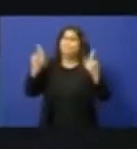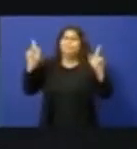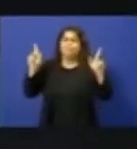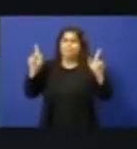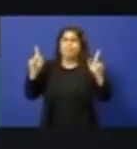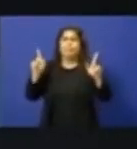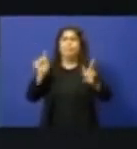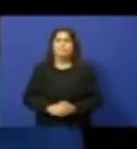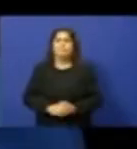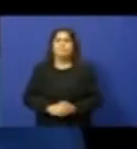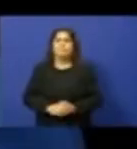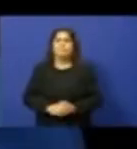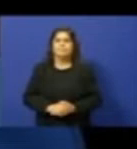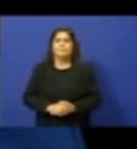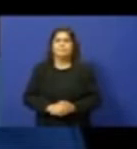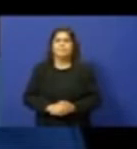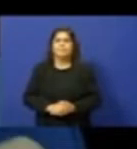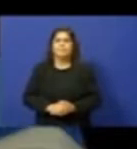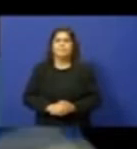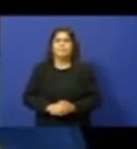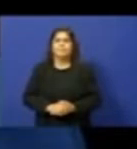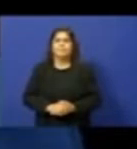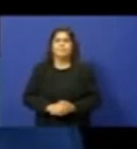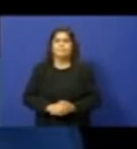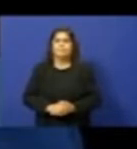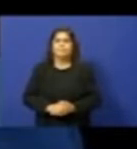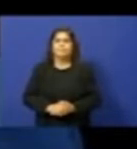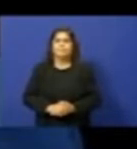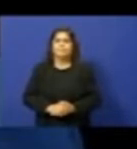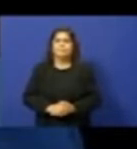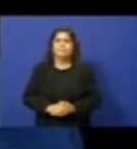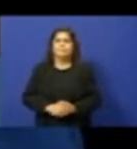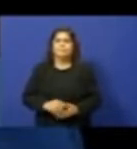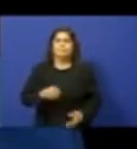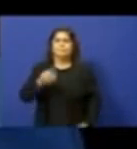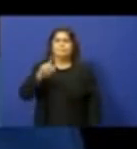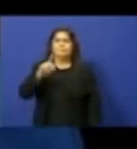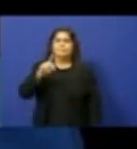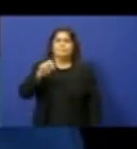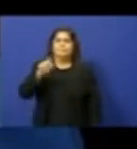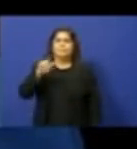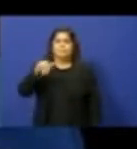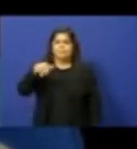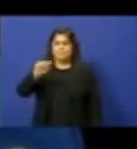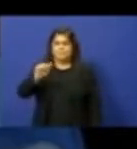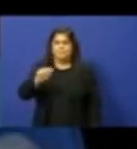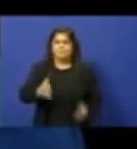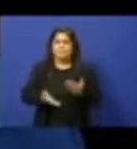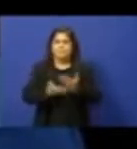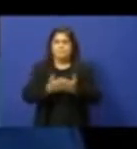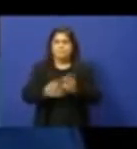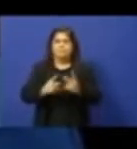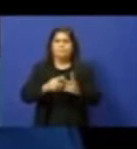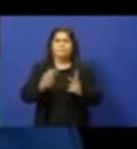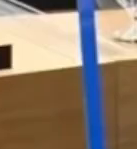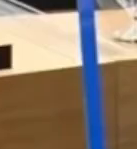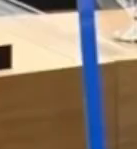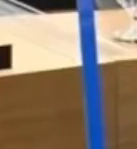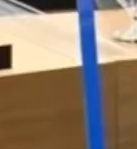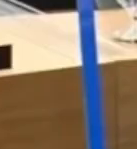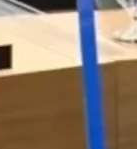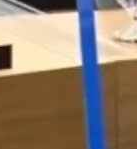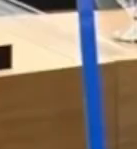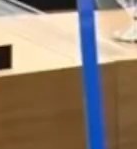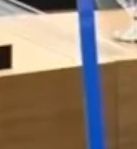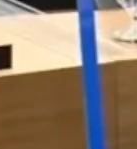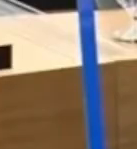que foi proposto pelo governador João Azevedo. Foi uma discussão longa porque os deputados apresentaram 9 emendas a esse projeto de lei. Isso